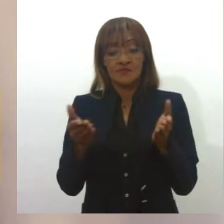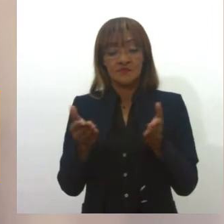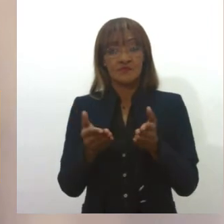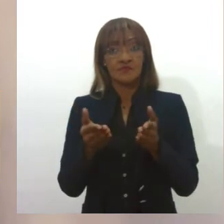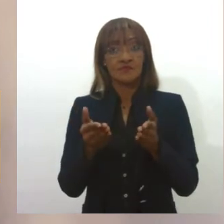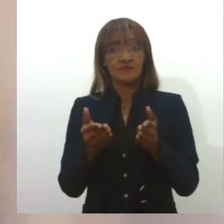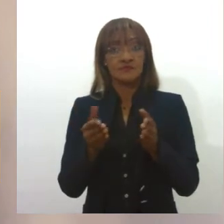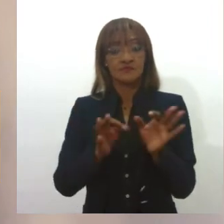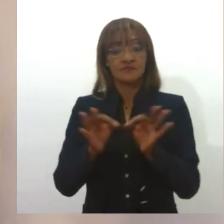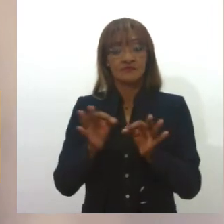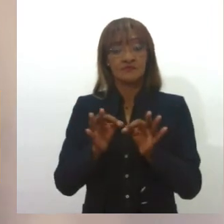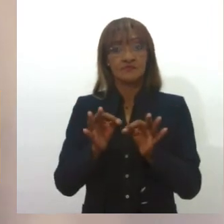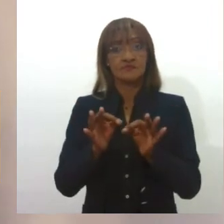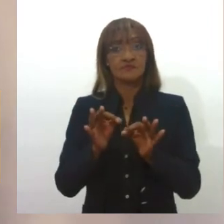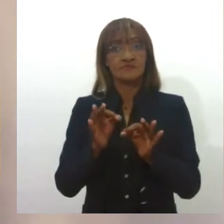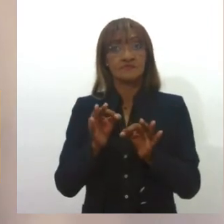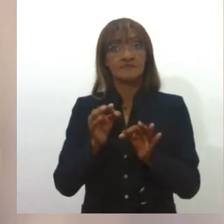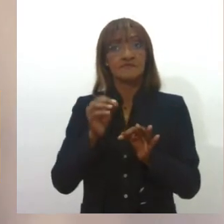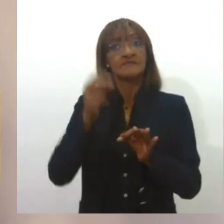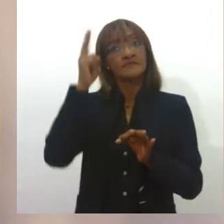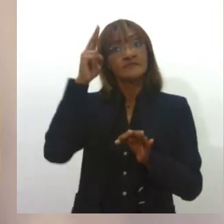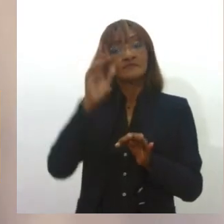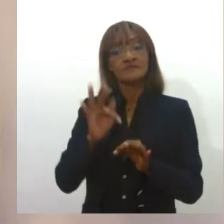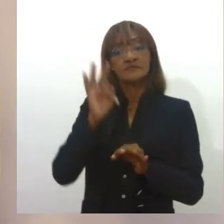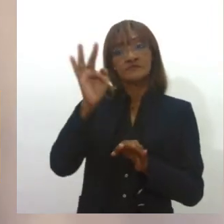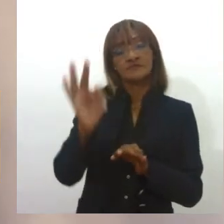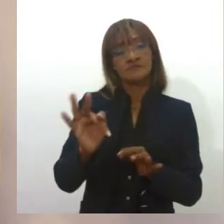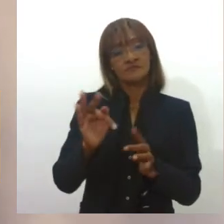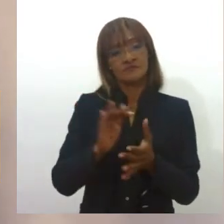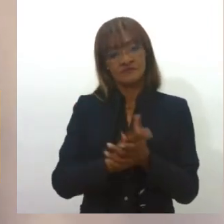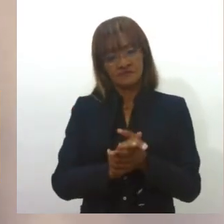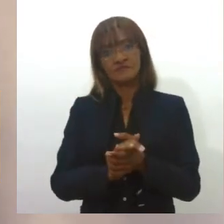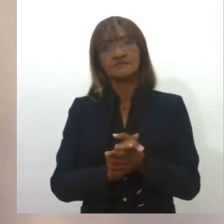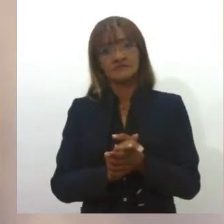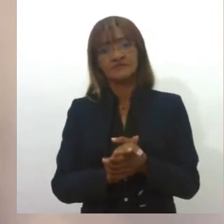amanhã na sua vida, né? Evite as complicações, como infarto, AVC,